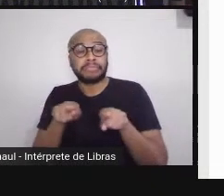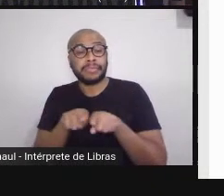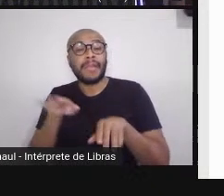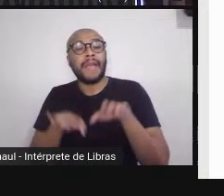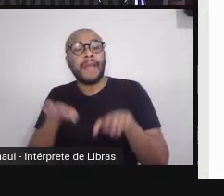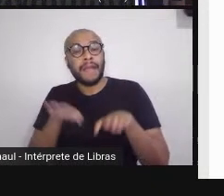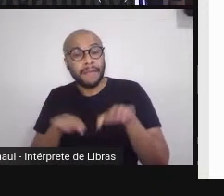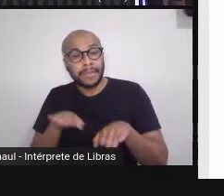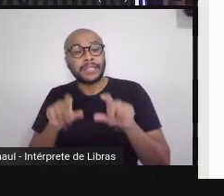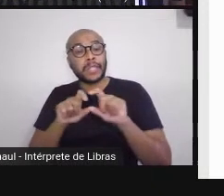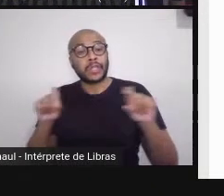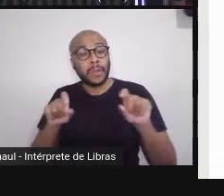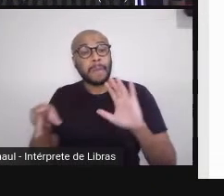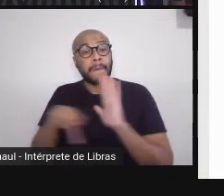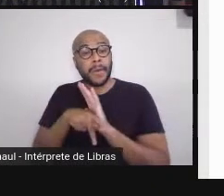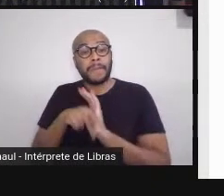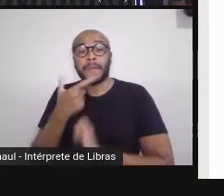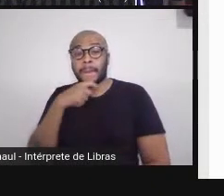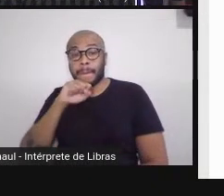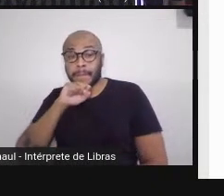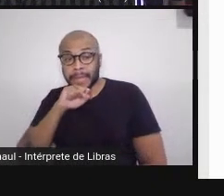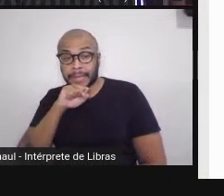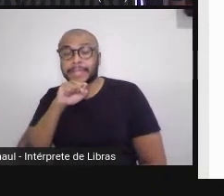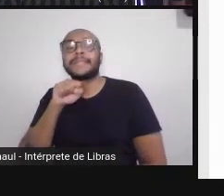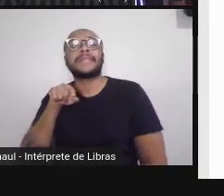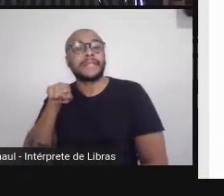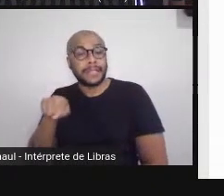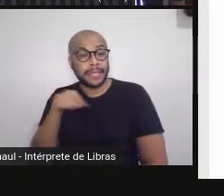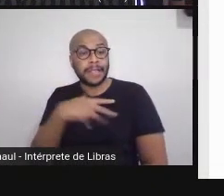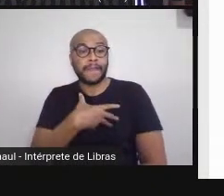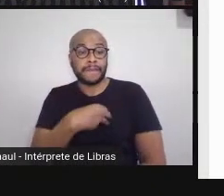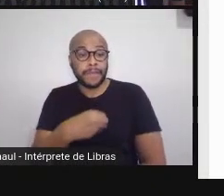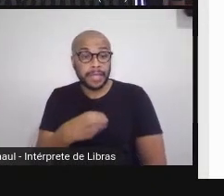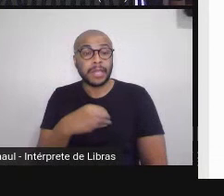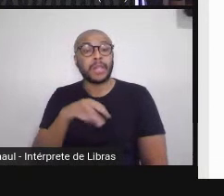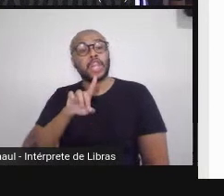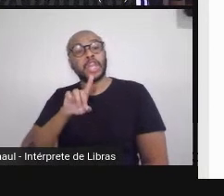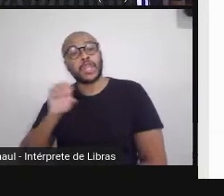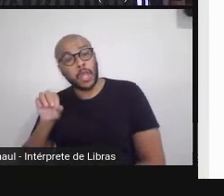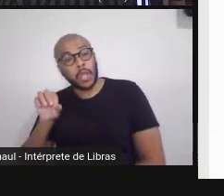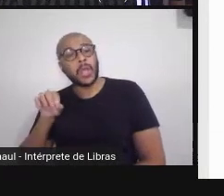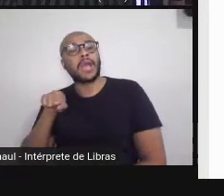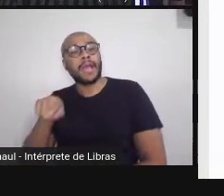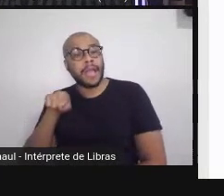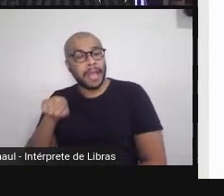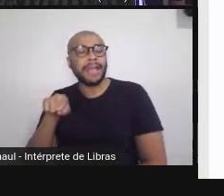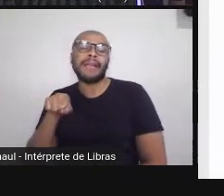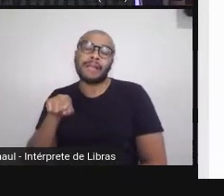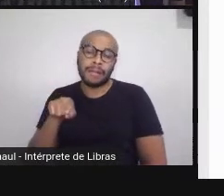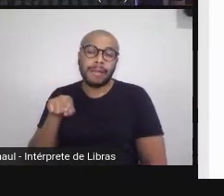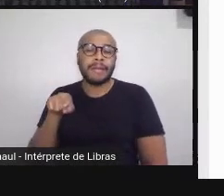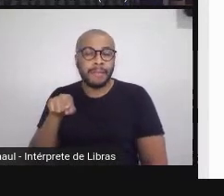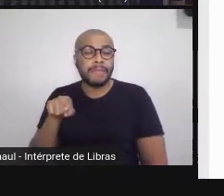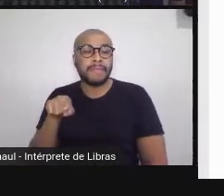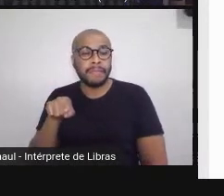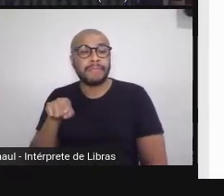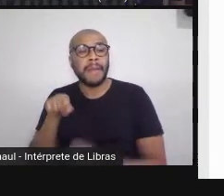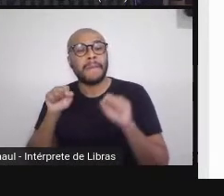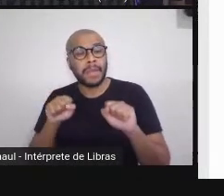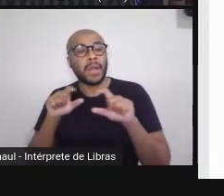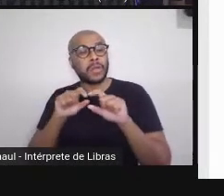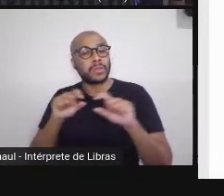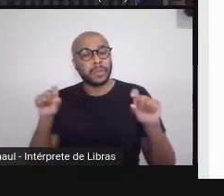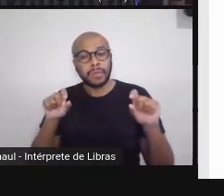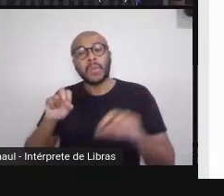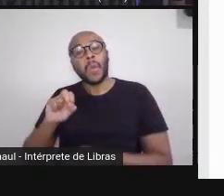o sobrenome do pai. Então, Trojanowicz seria o filho do Trojan. Trojan era provavelmente sobrenome